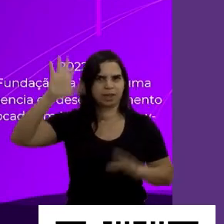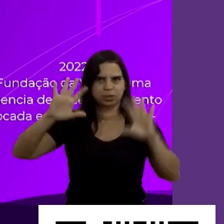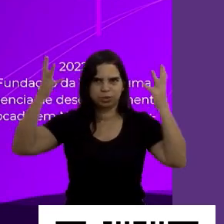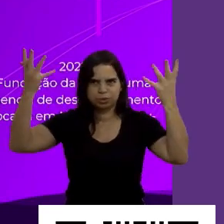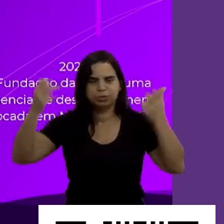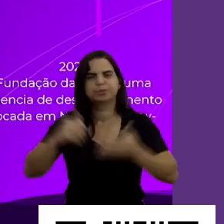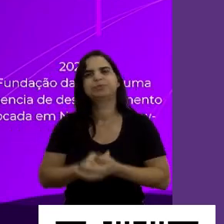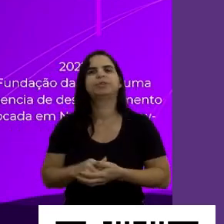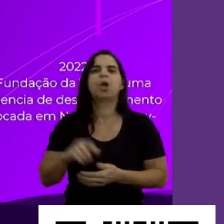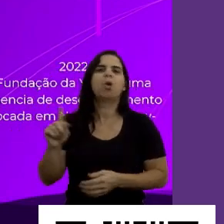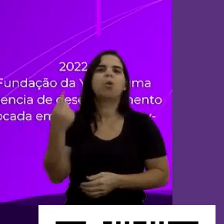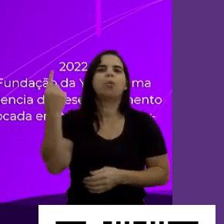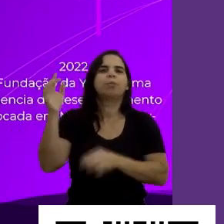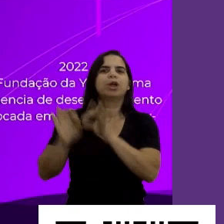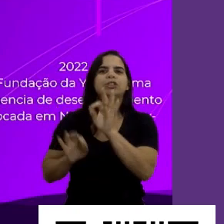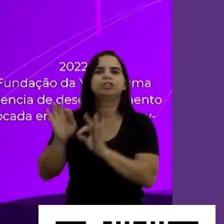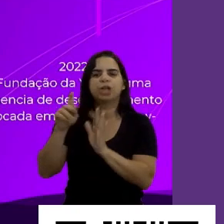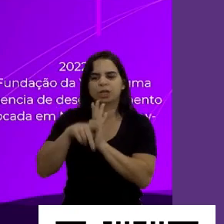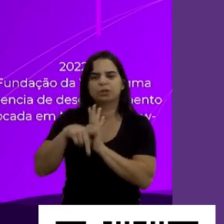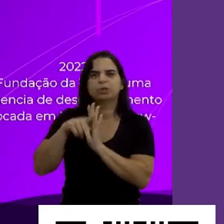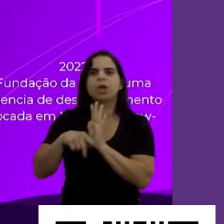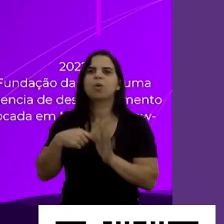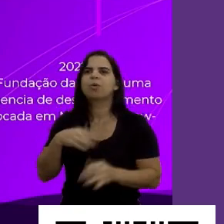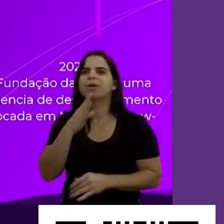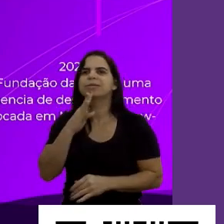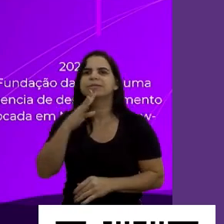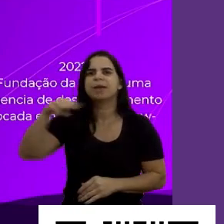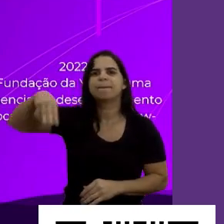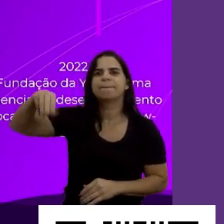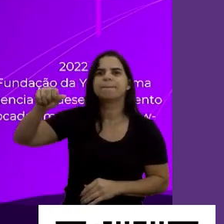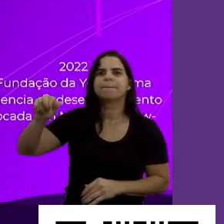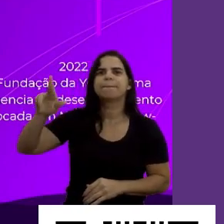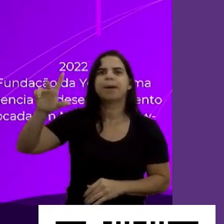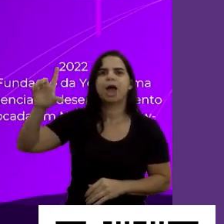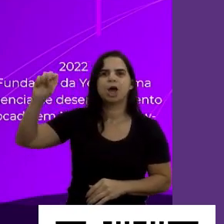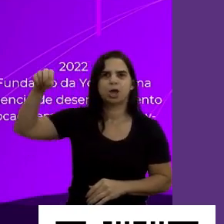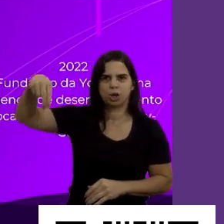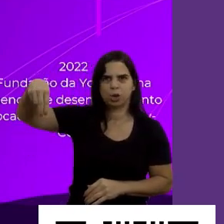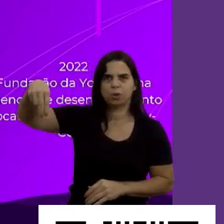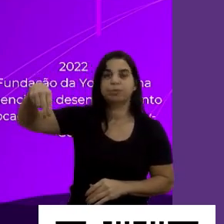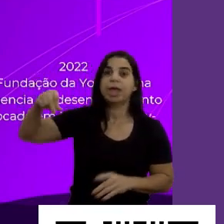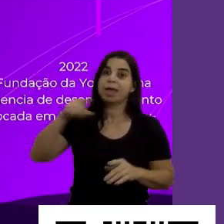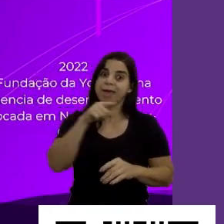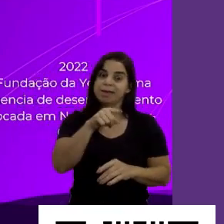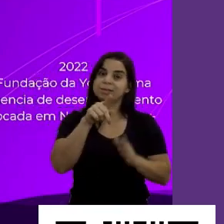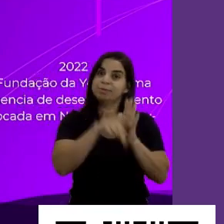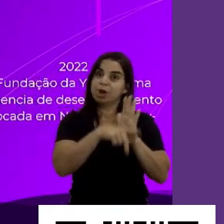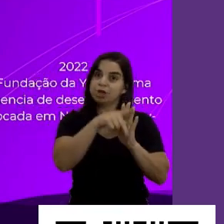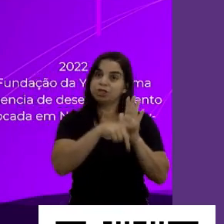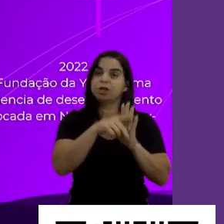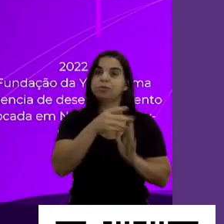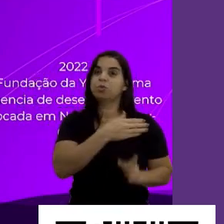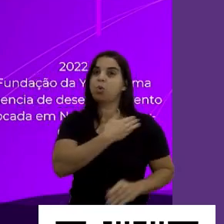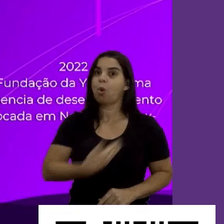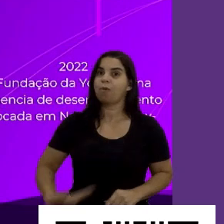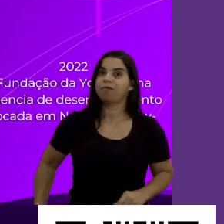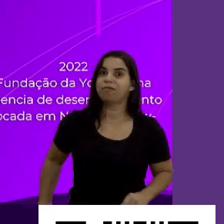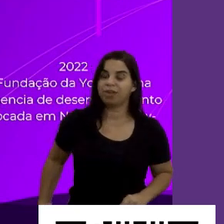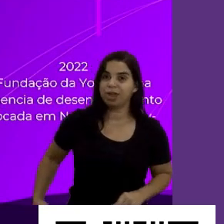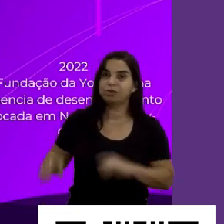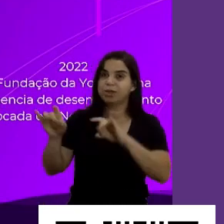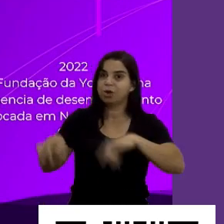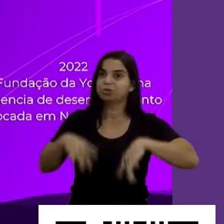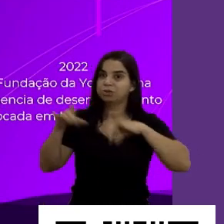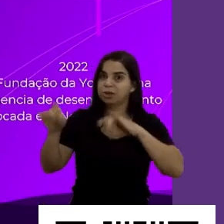eu não dos projetos eu conheci o Marlon esse projeto foi para o governo da Austrália a gente uma